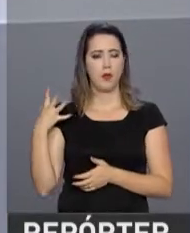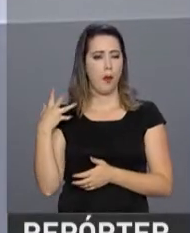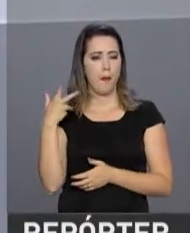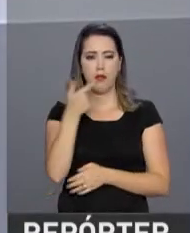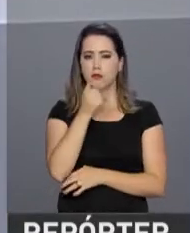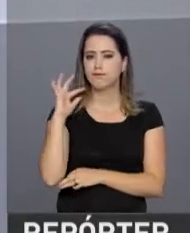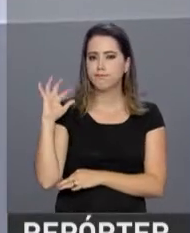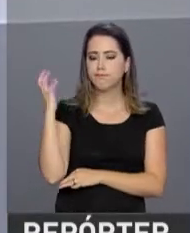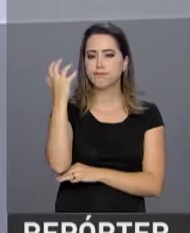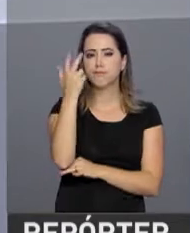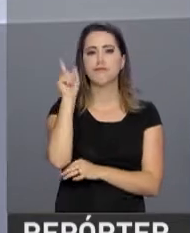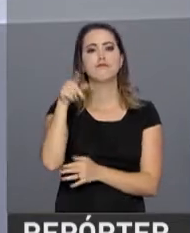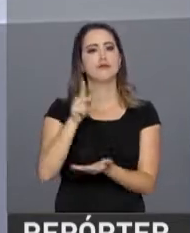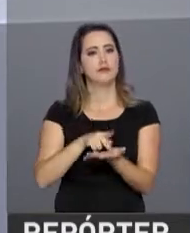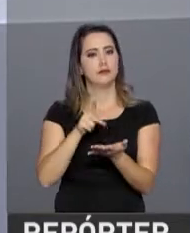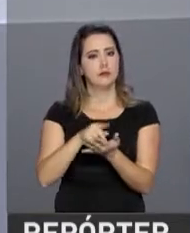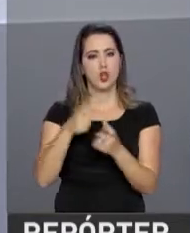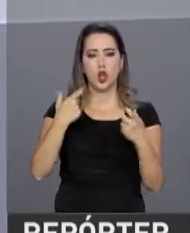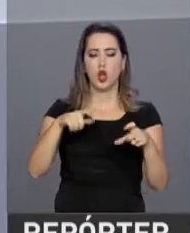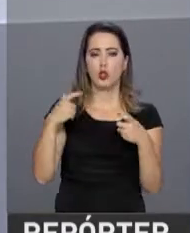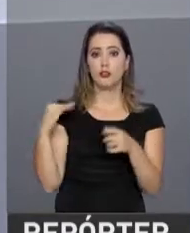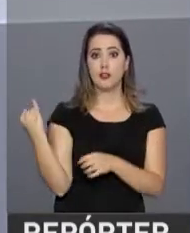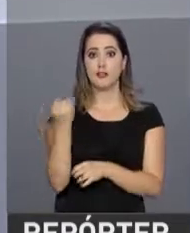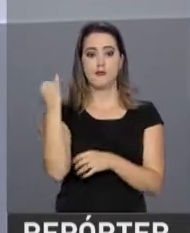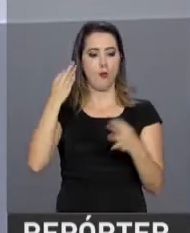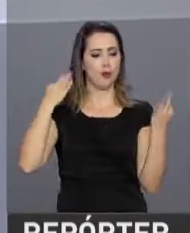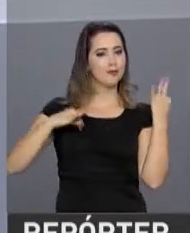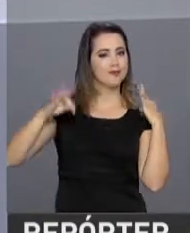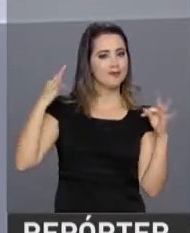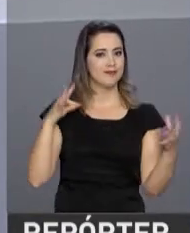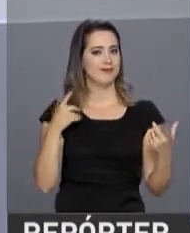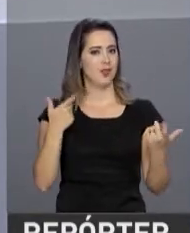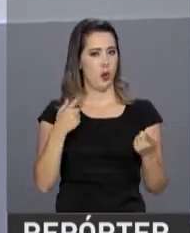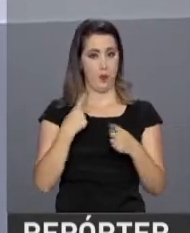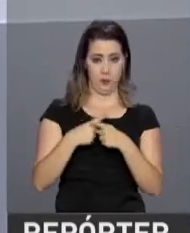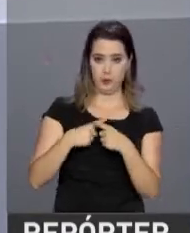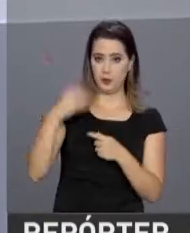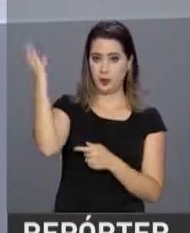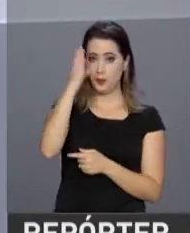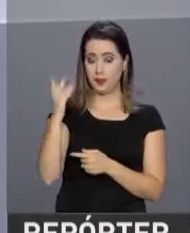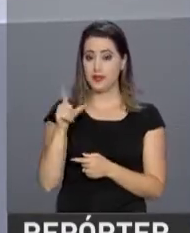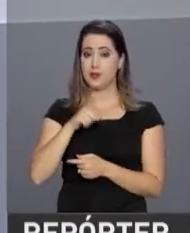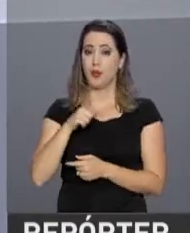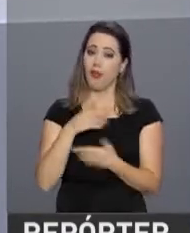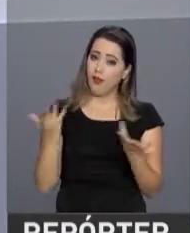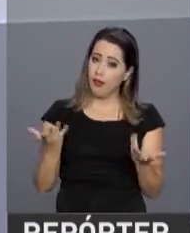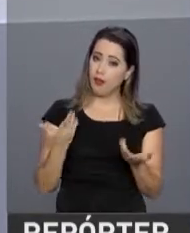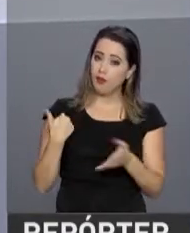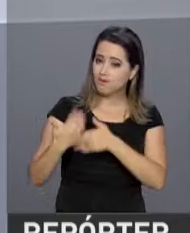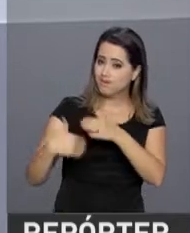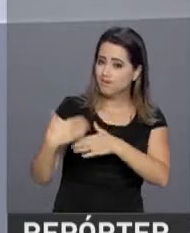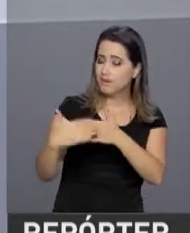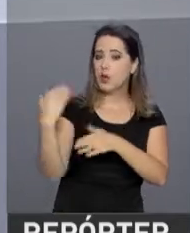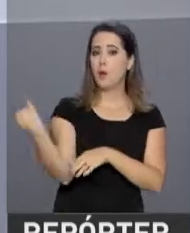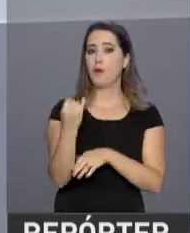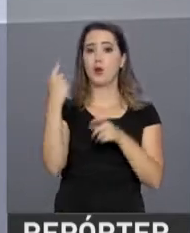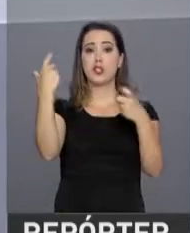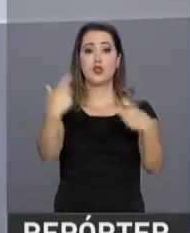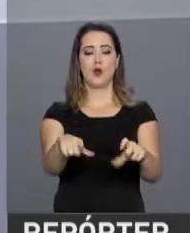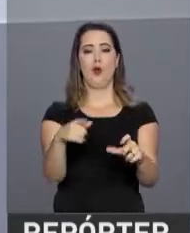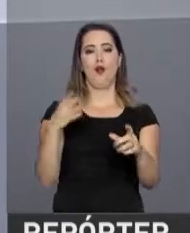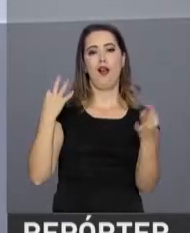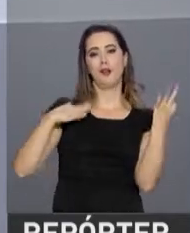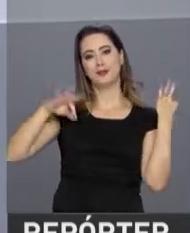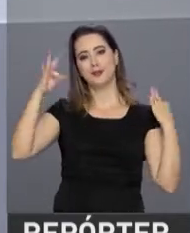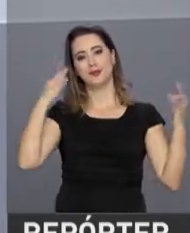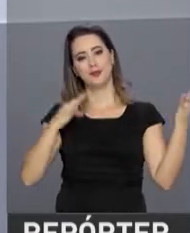Belezas naturais que são verdadeiros pontos turísticos. Graças a esse potencial, o Brasil continua se firmando como importante destino